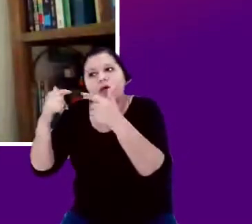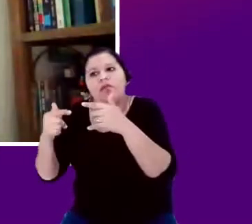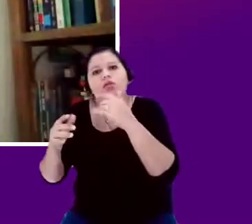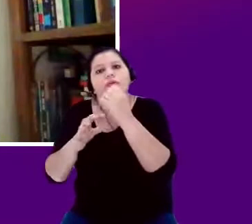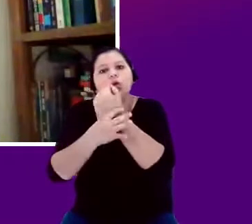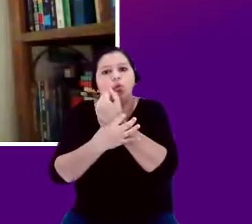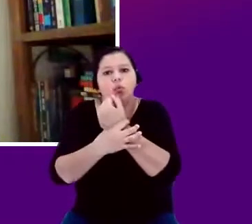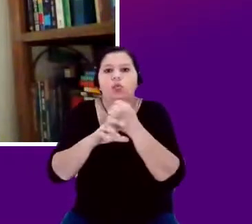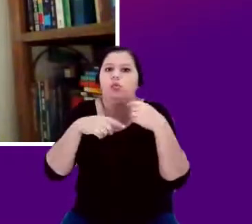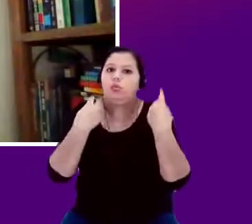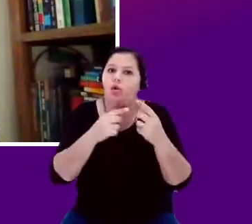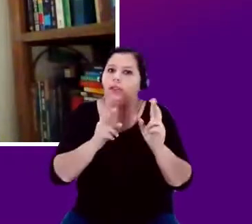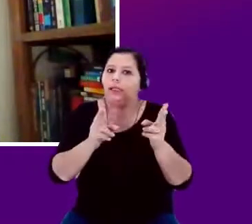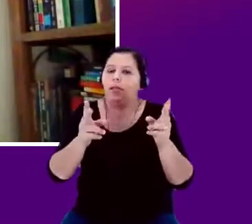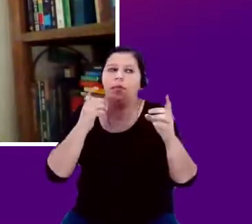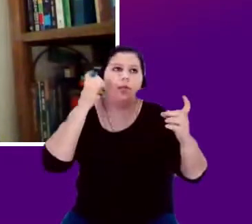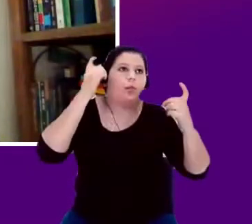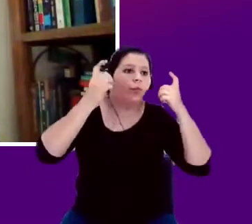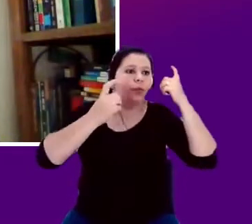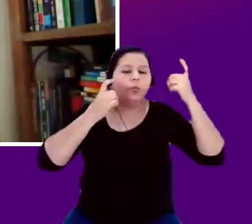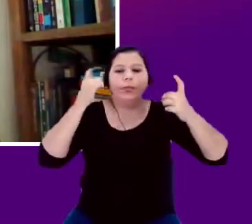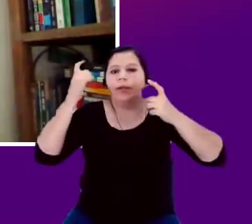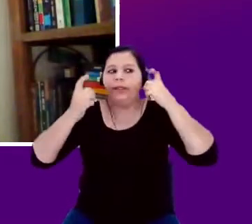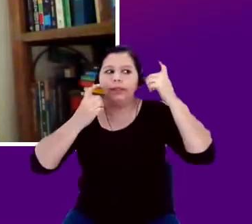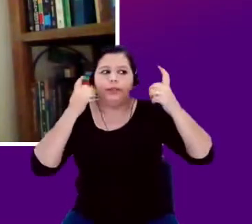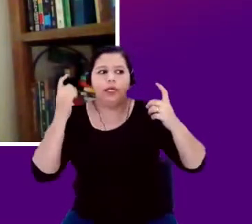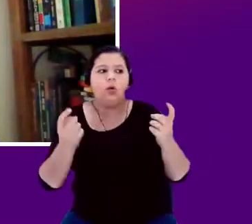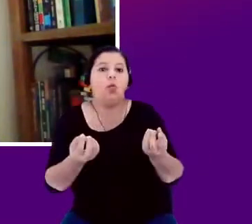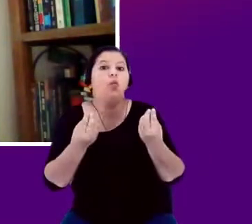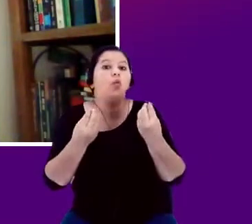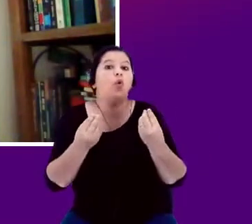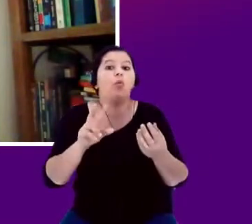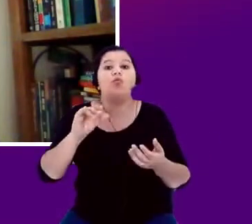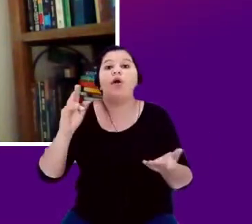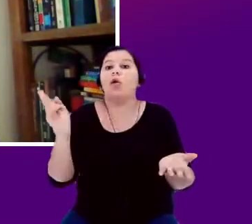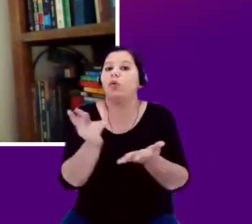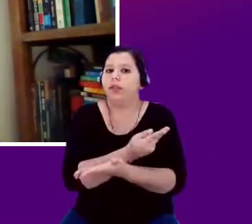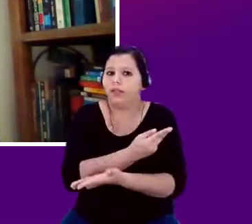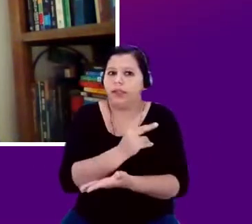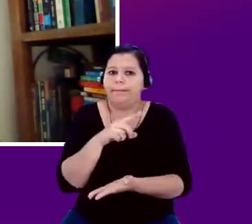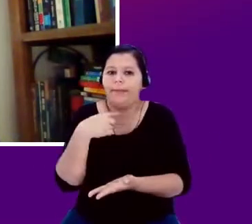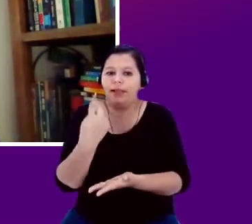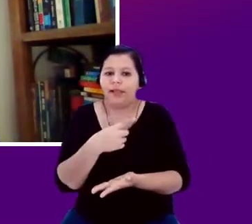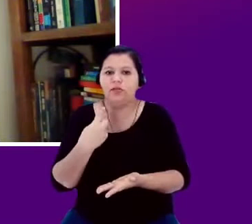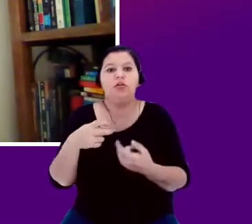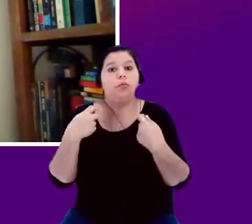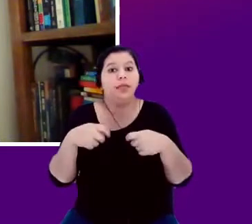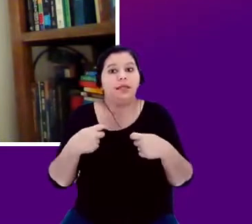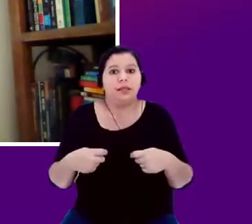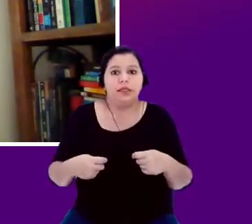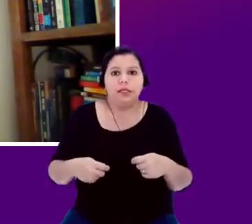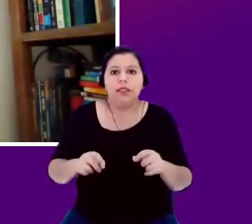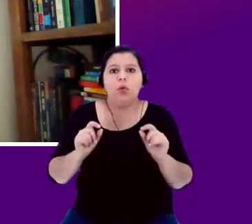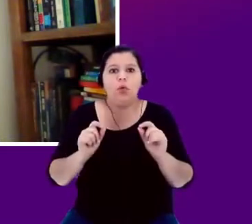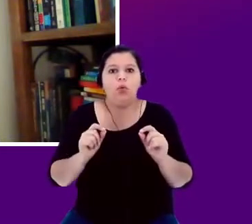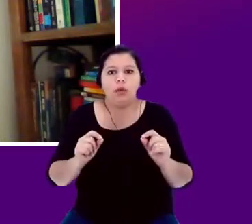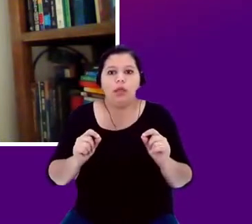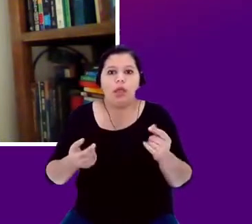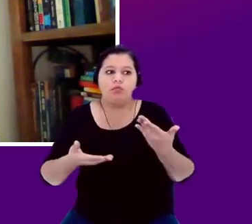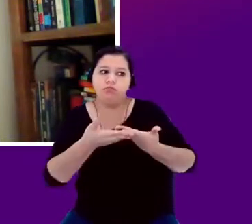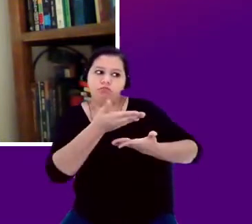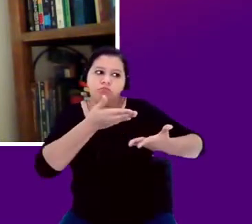também sempre uma preocupação, né, de que forma isso vai acontecer, para que a gente tenha uma harmonia, né,